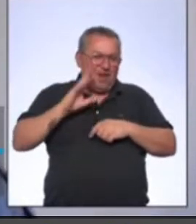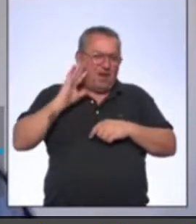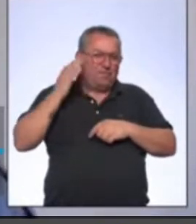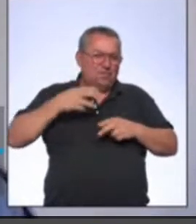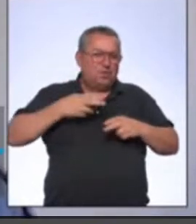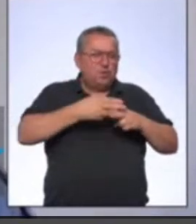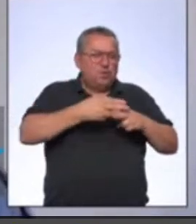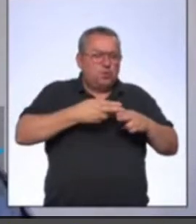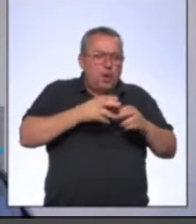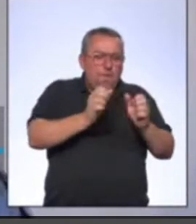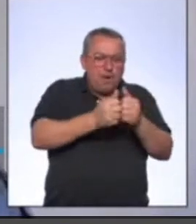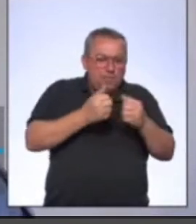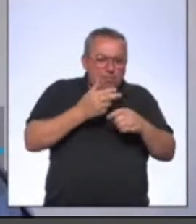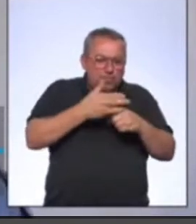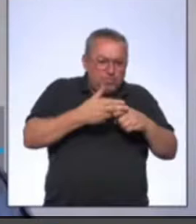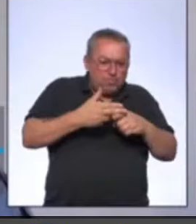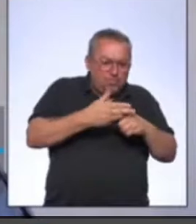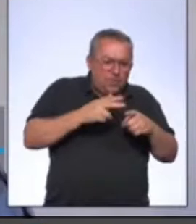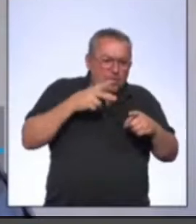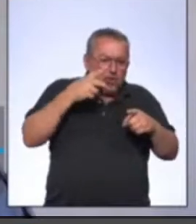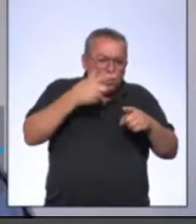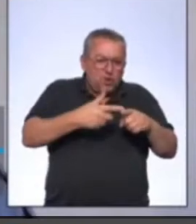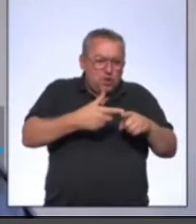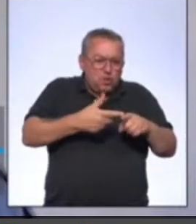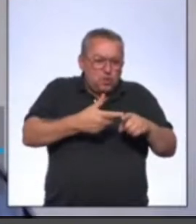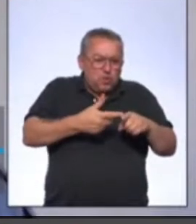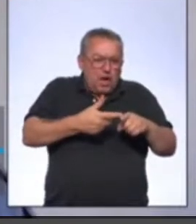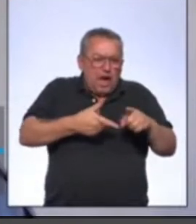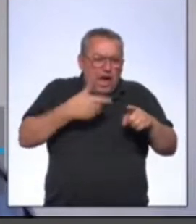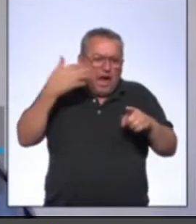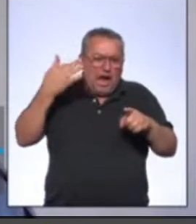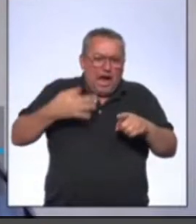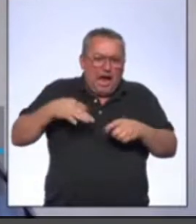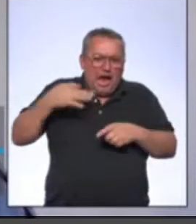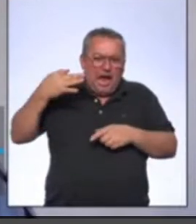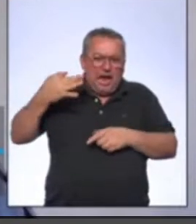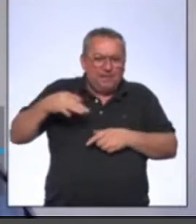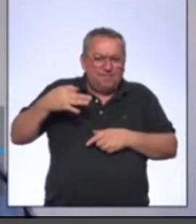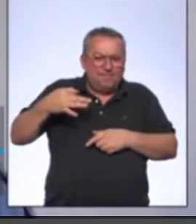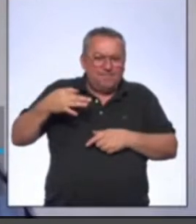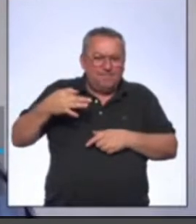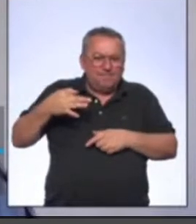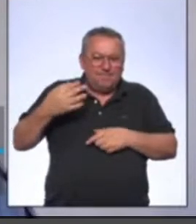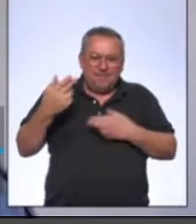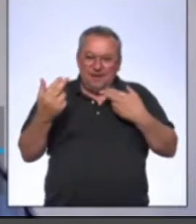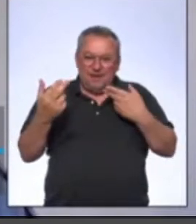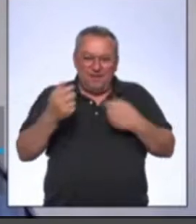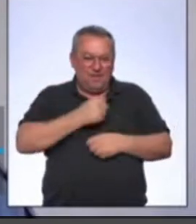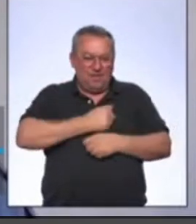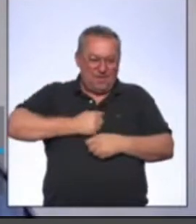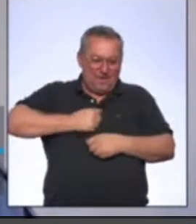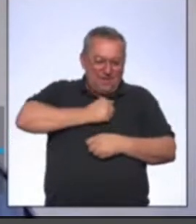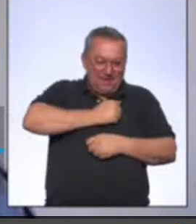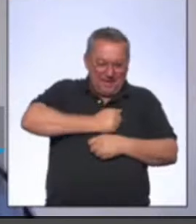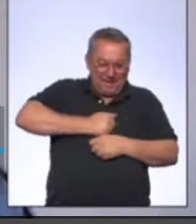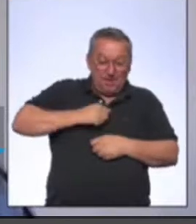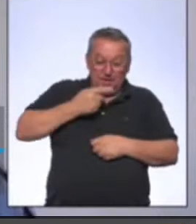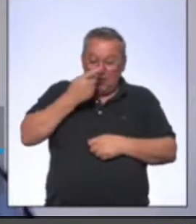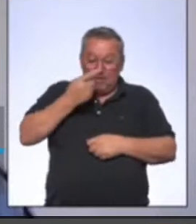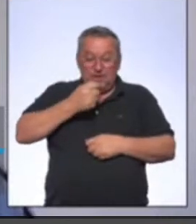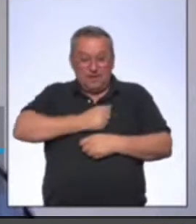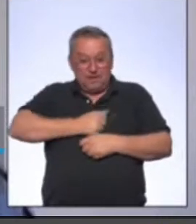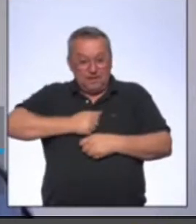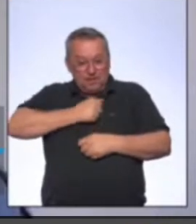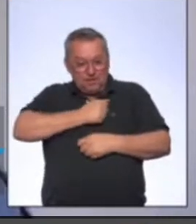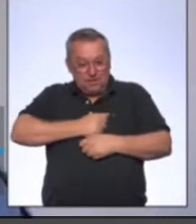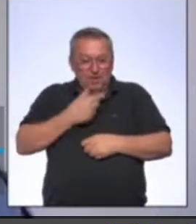pão? Ou com a tesoura? Isso dói, não dói? Pois é. Então ele está dizendo que a saudade